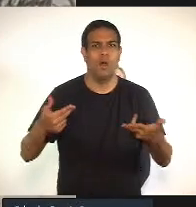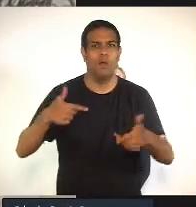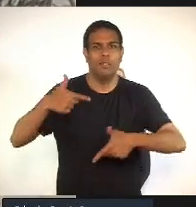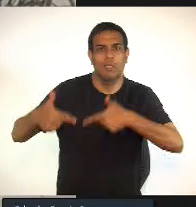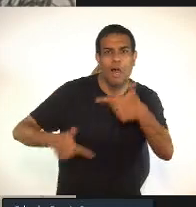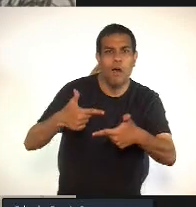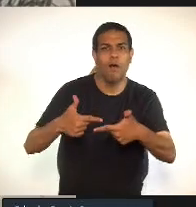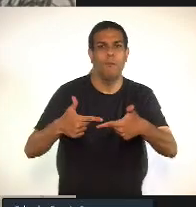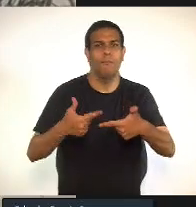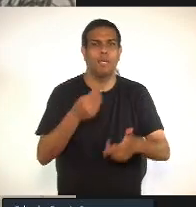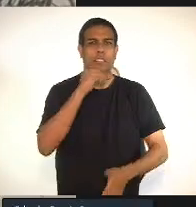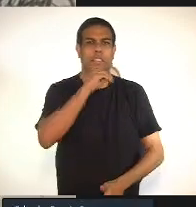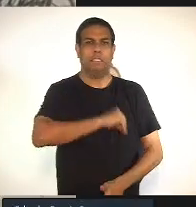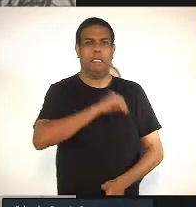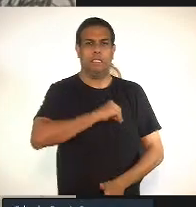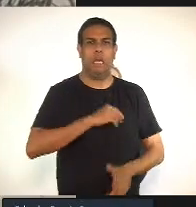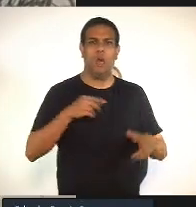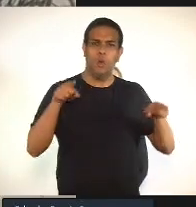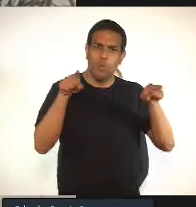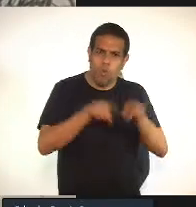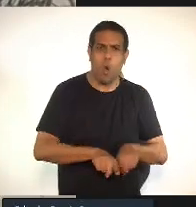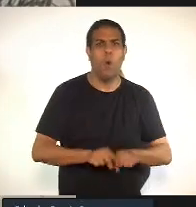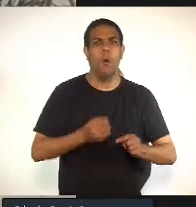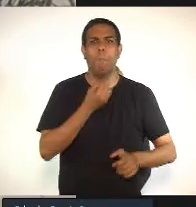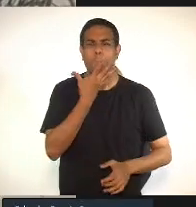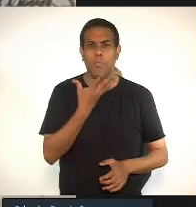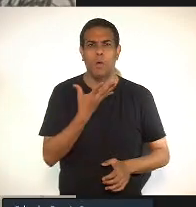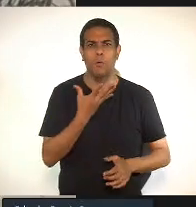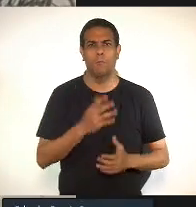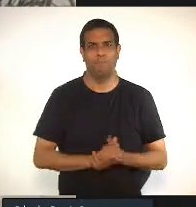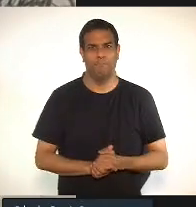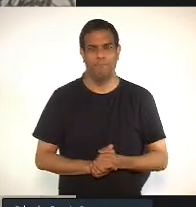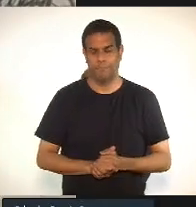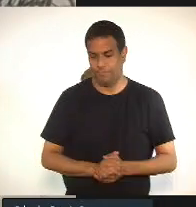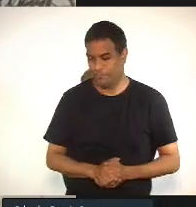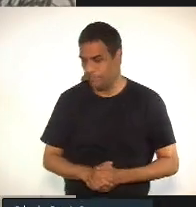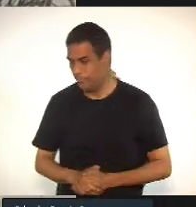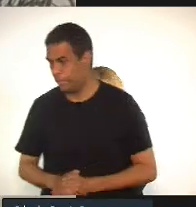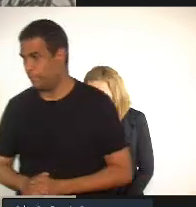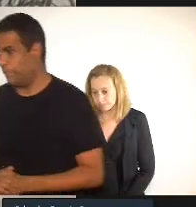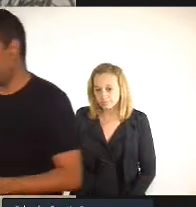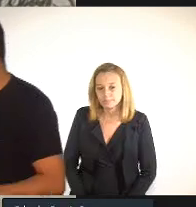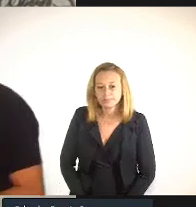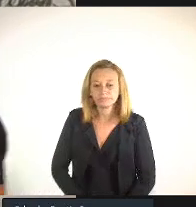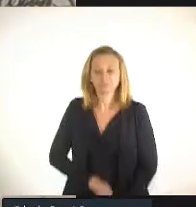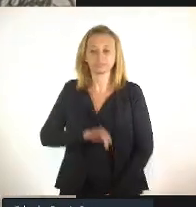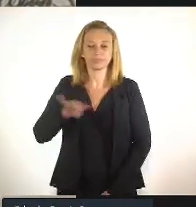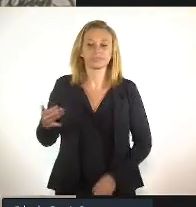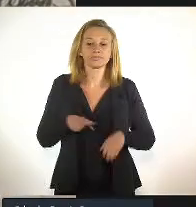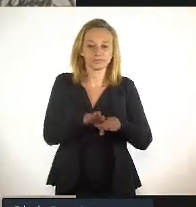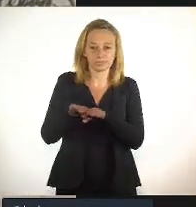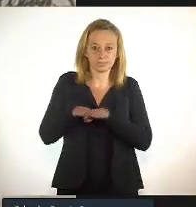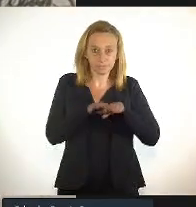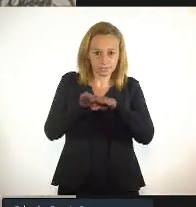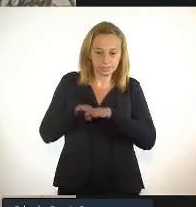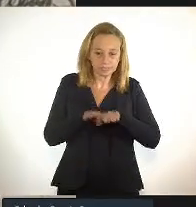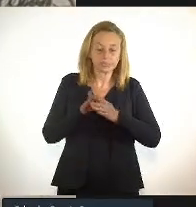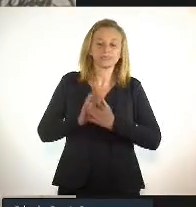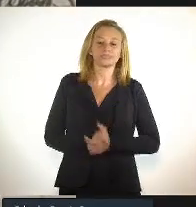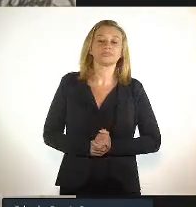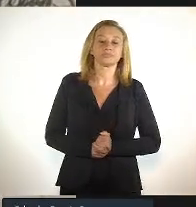emprego e salários dignos, seja a oportunidades iguais, inclusive